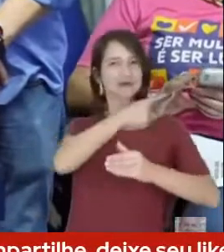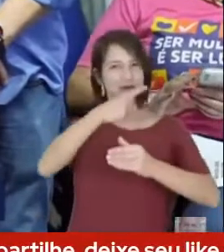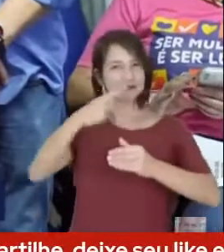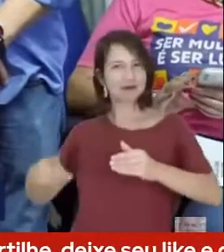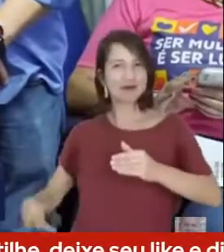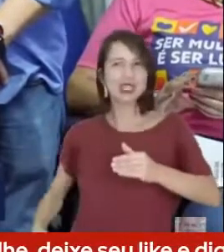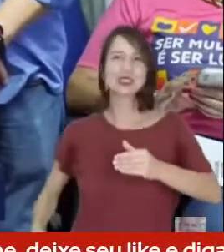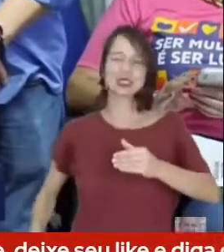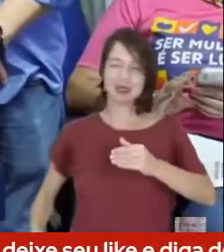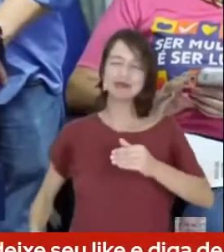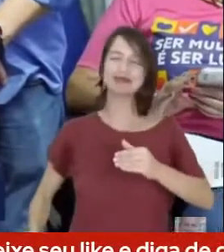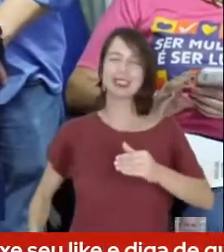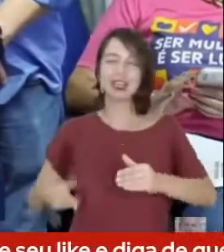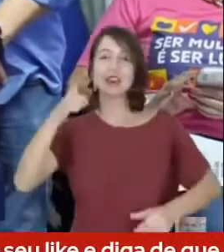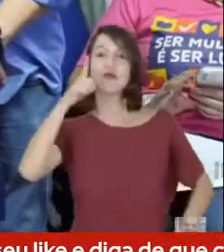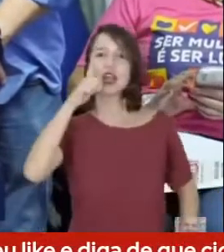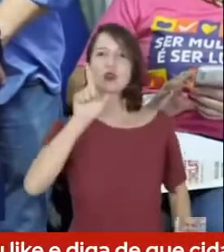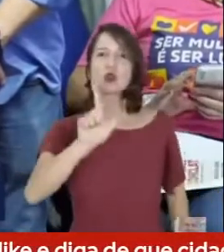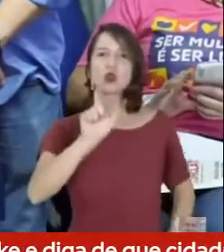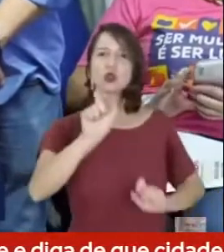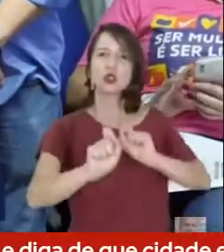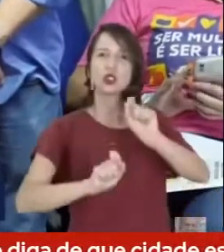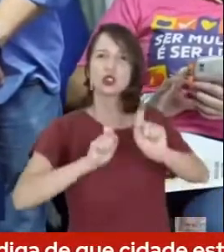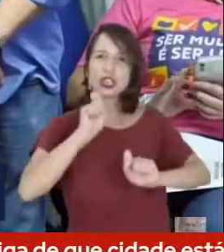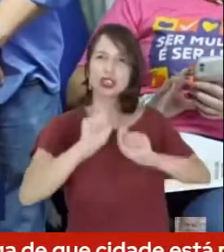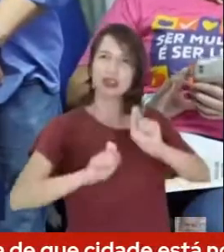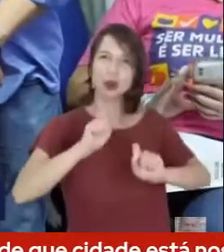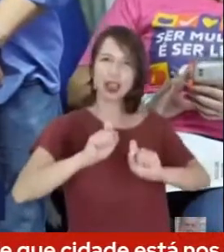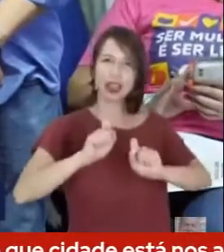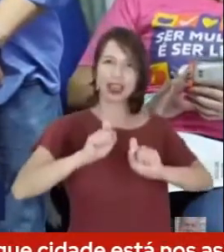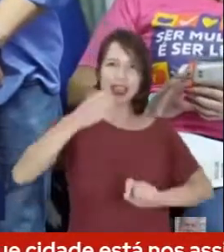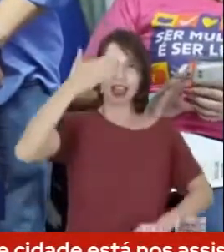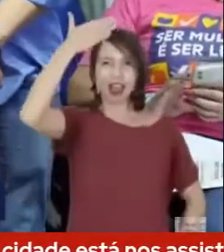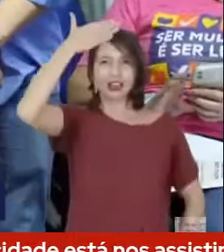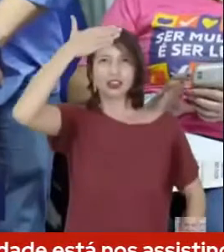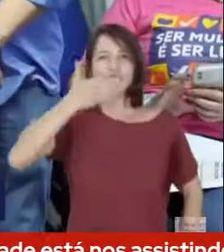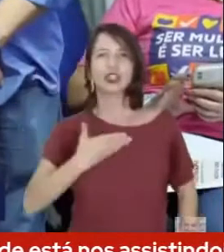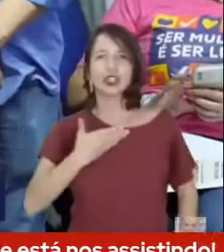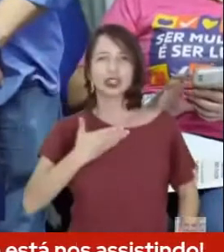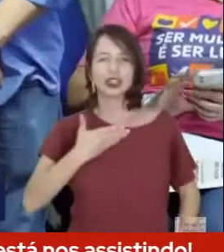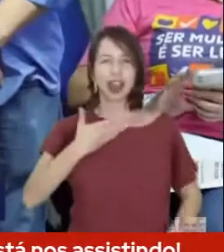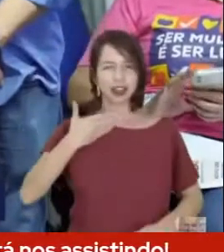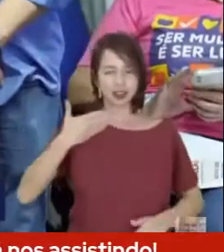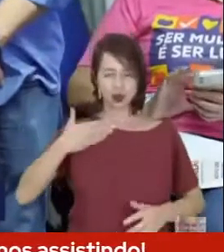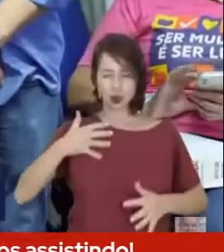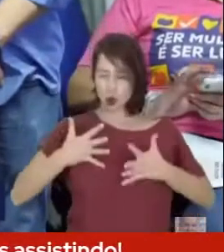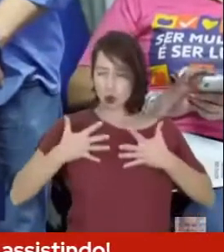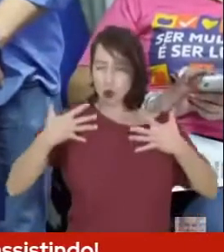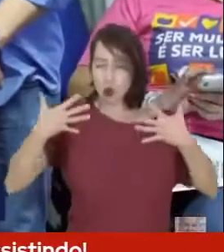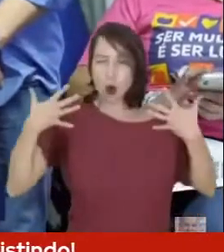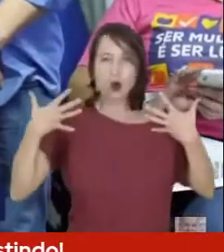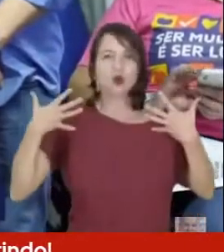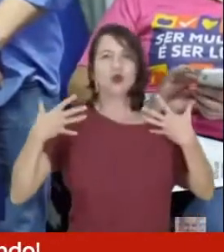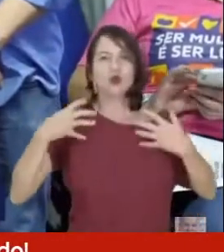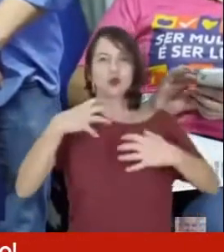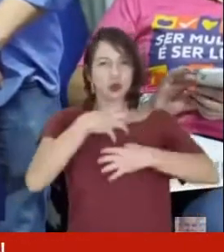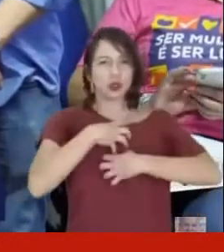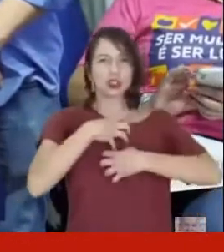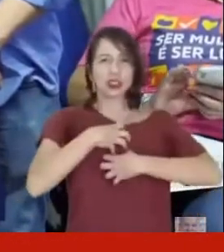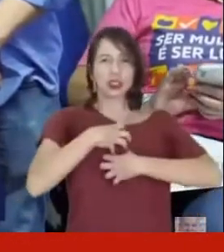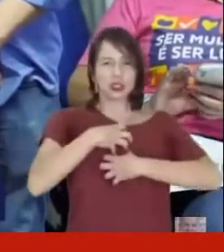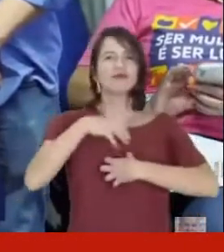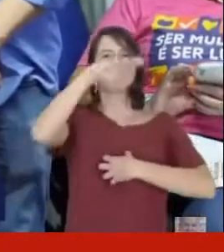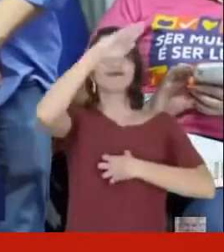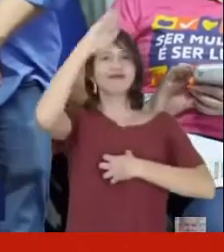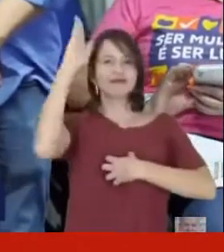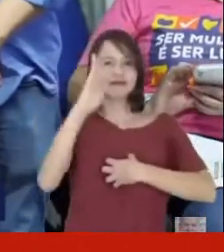resgatar o orgulho de ser brasileiro. E não que nem nesses últimos 4 anos nós vivemos como